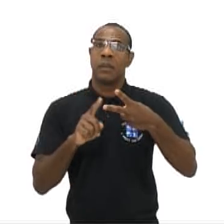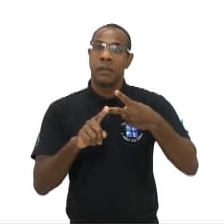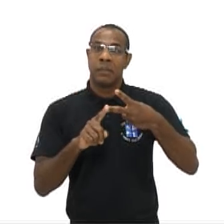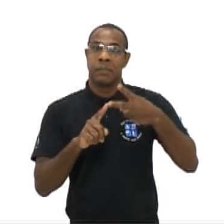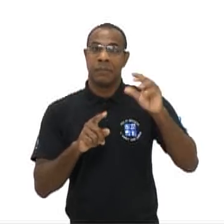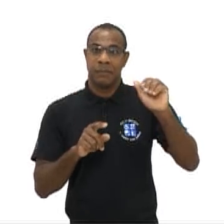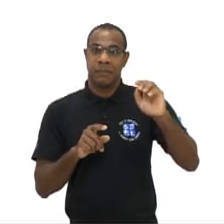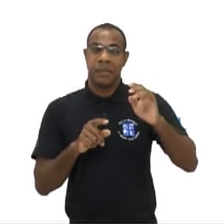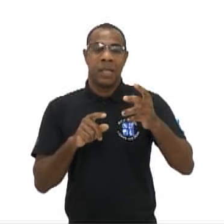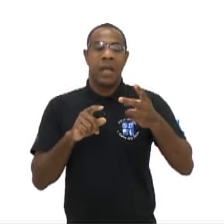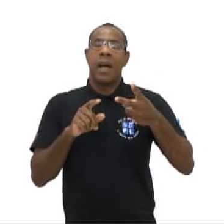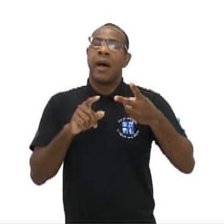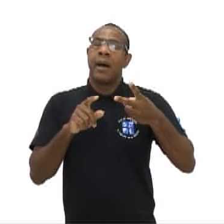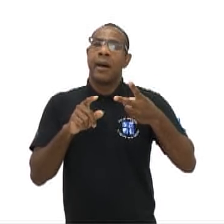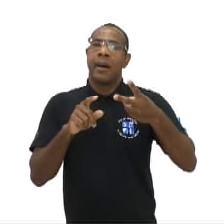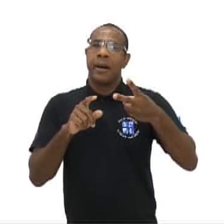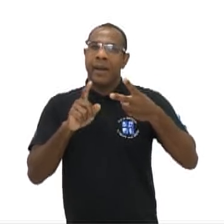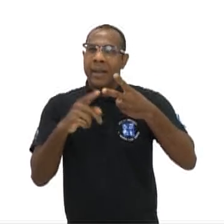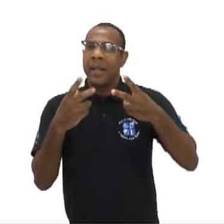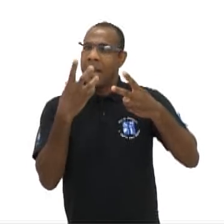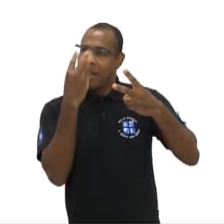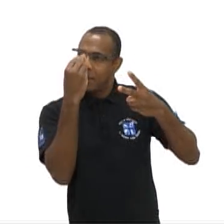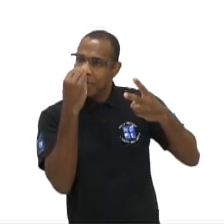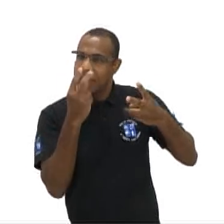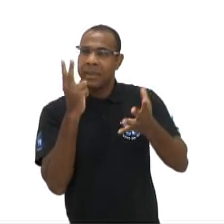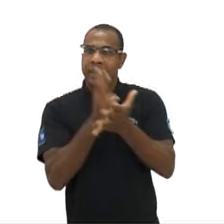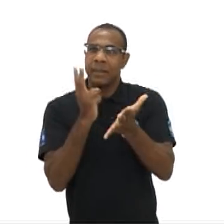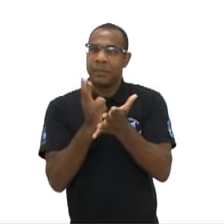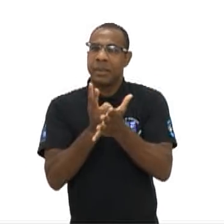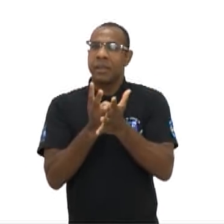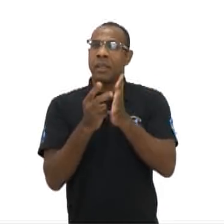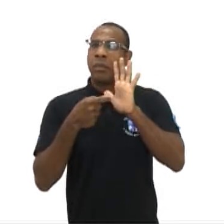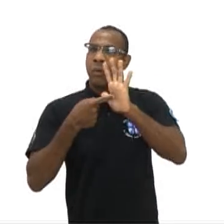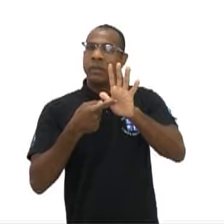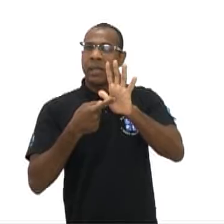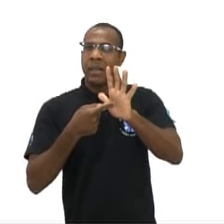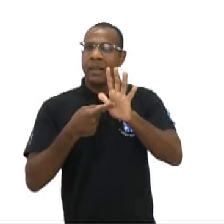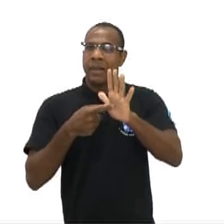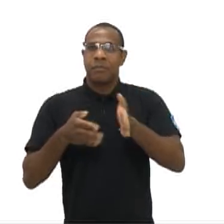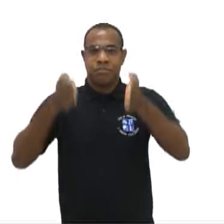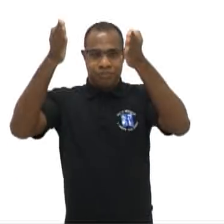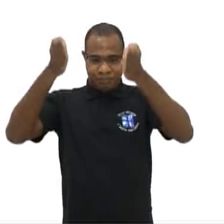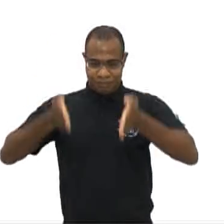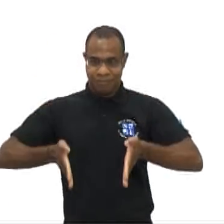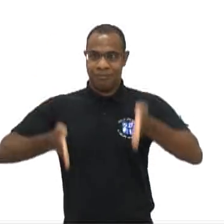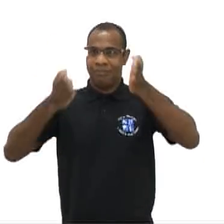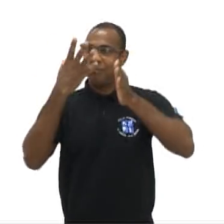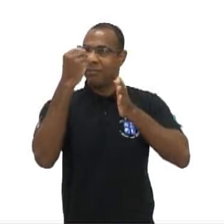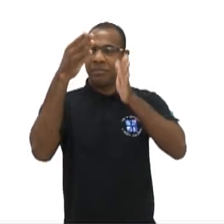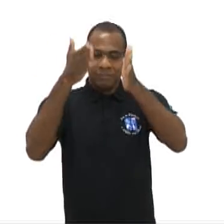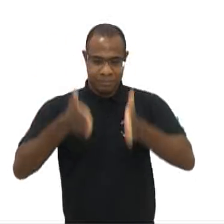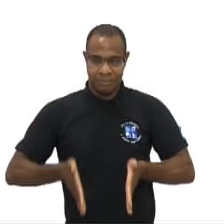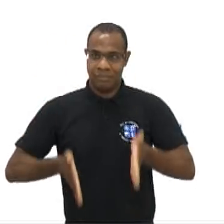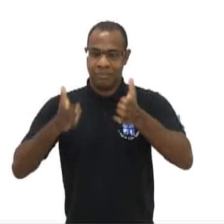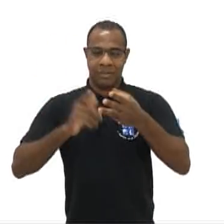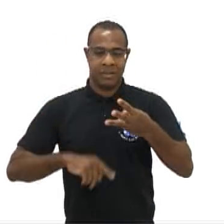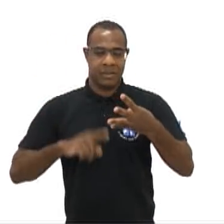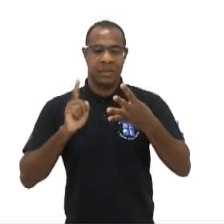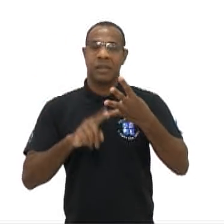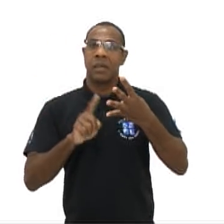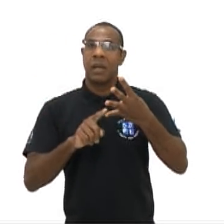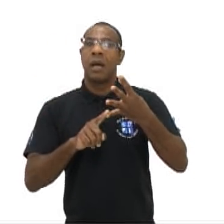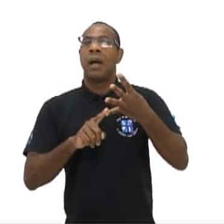são sempre virtuais e opostas verticalmente? Letra C. As imagens são sempre virtuais